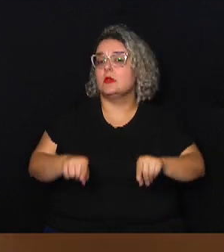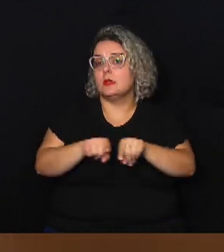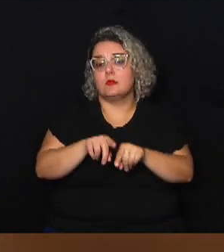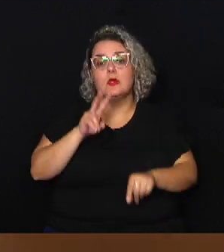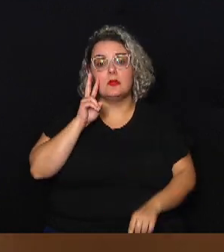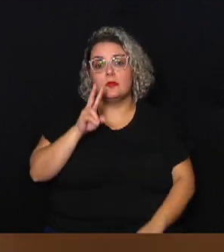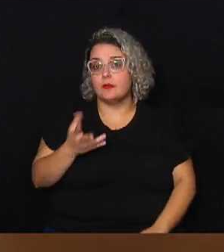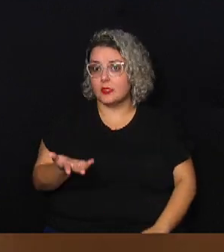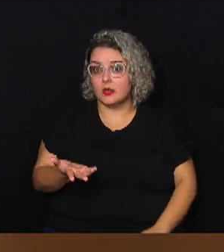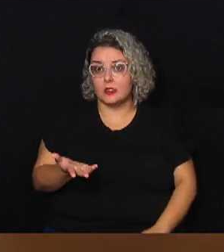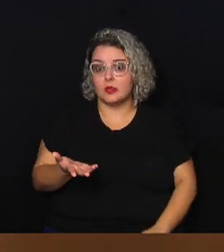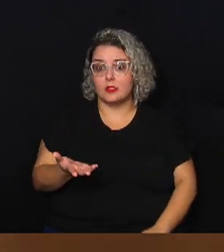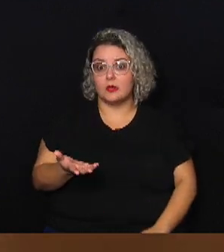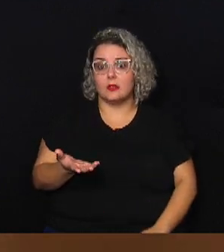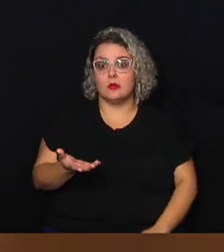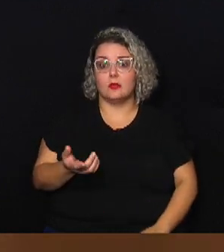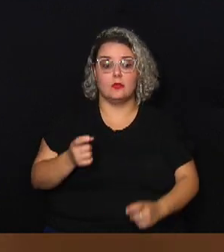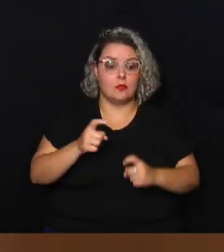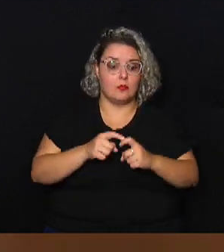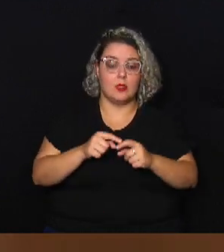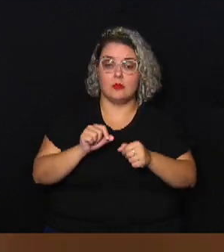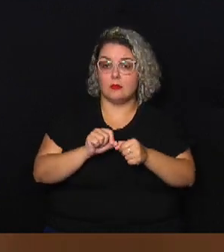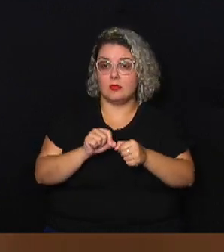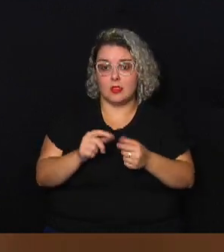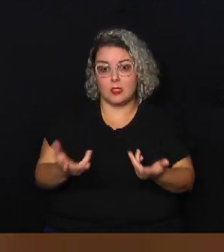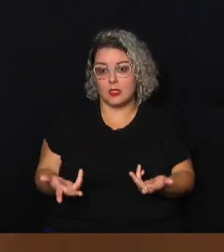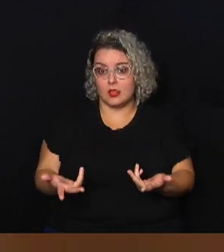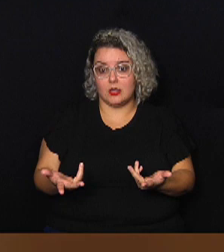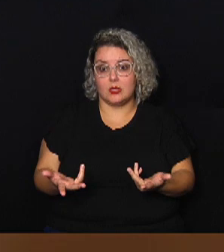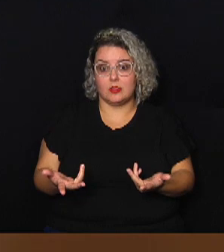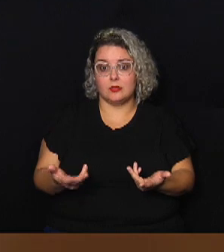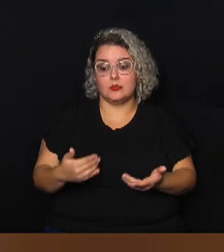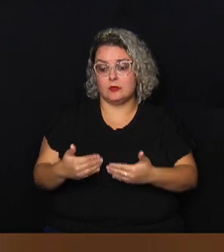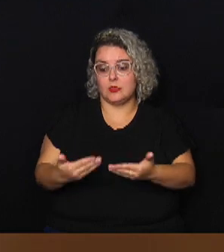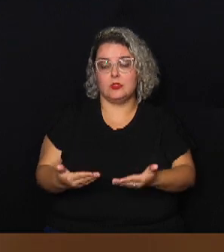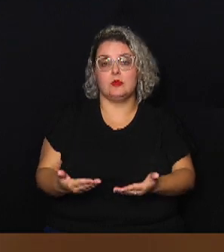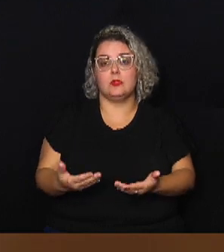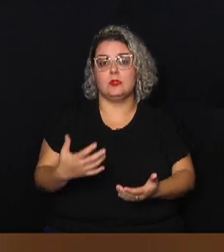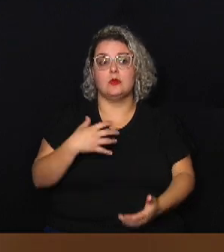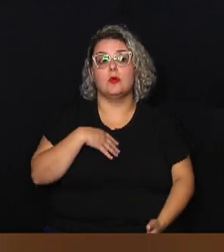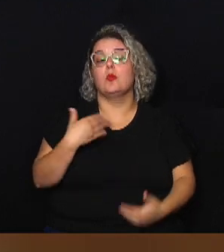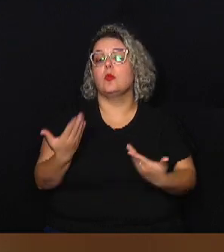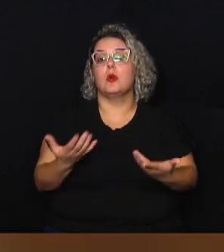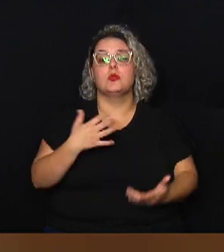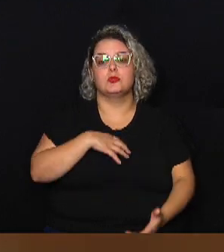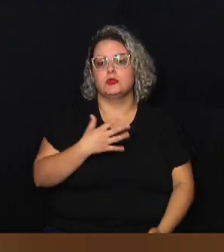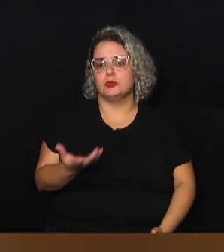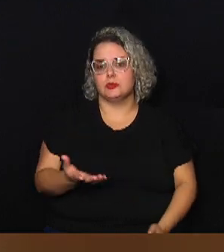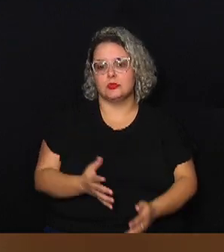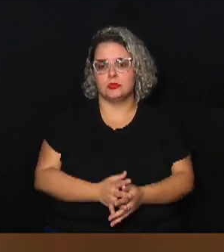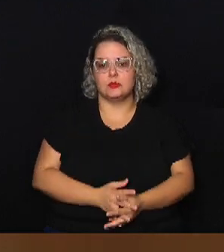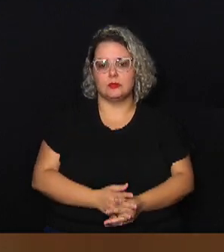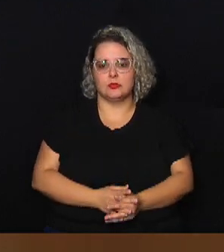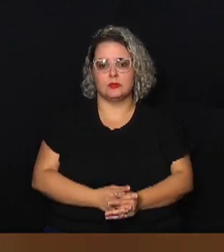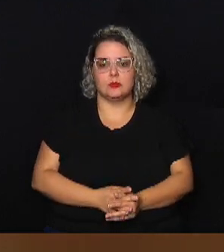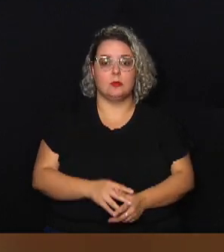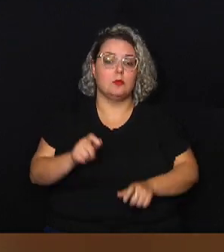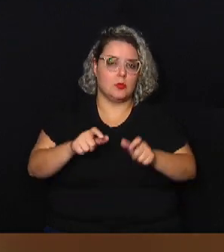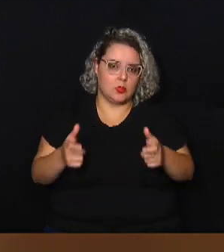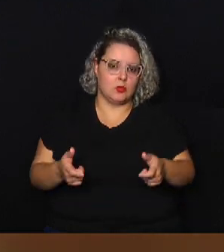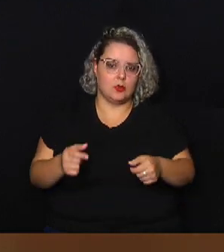que o médico realiza o procedimento, em que condições. Se a pessoa faz no